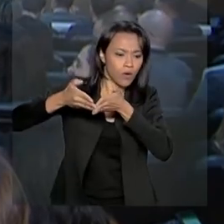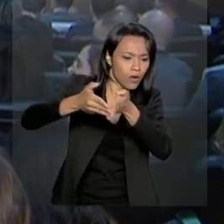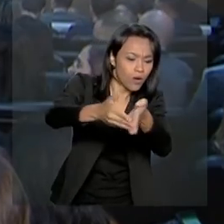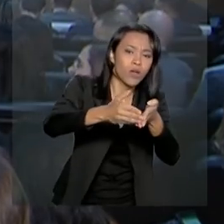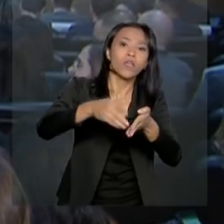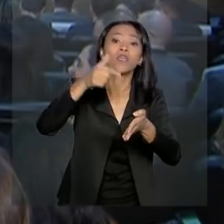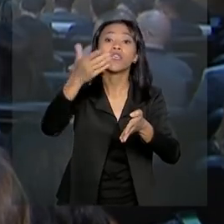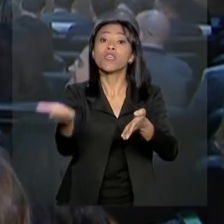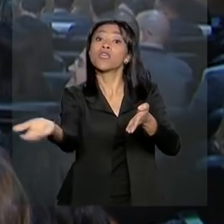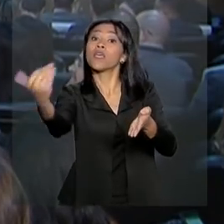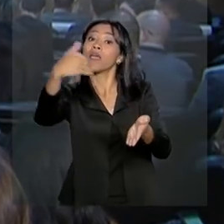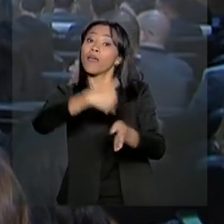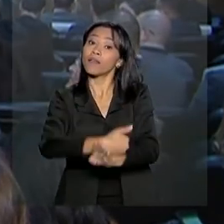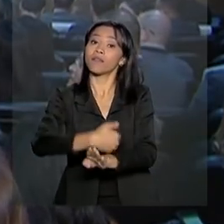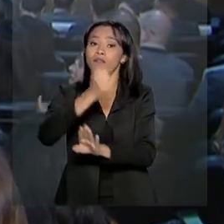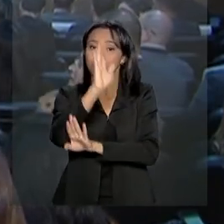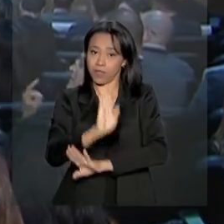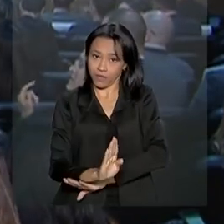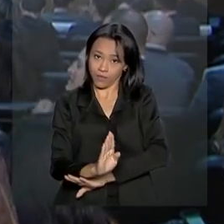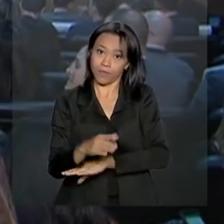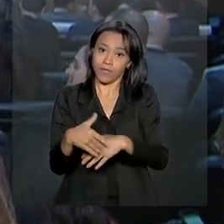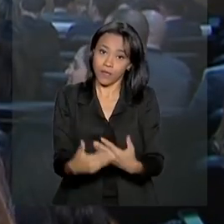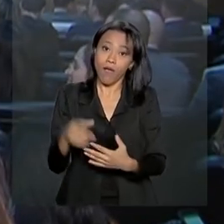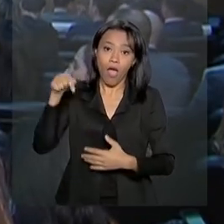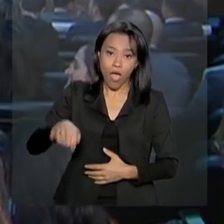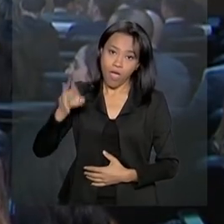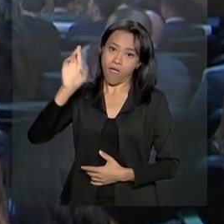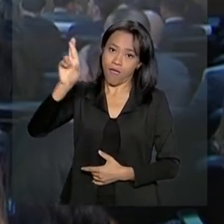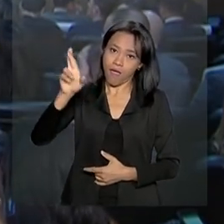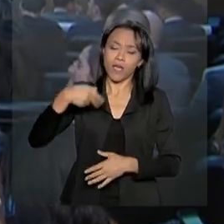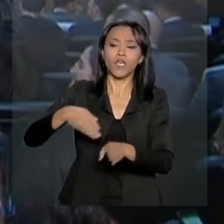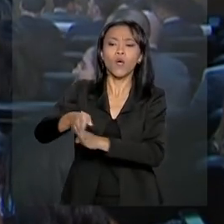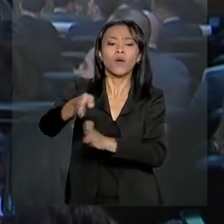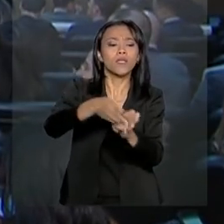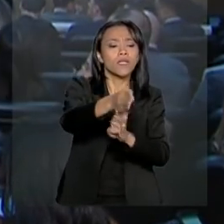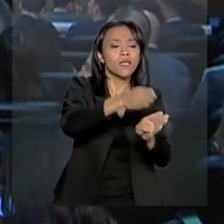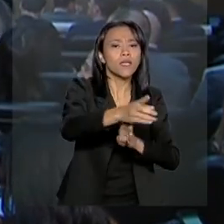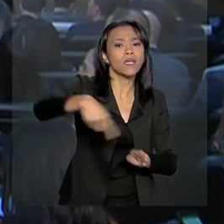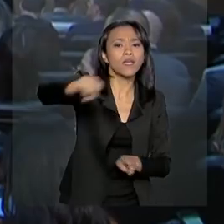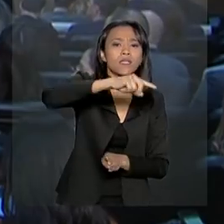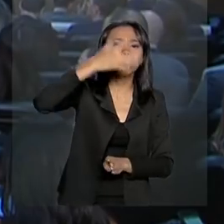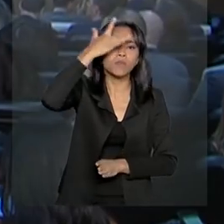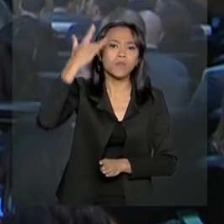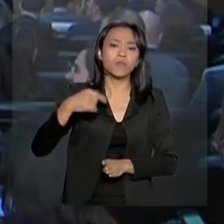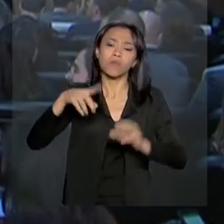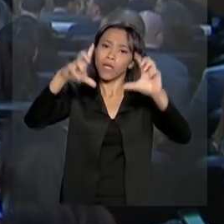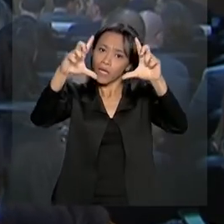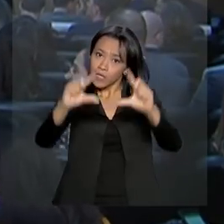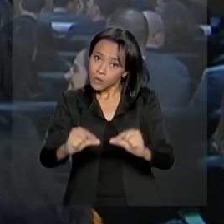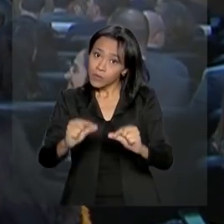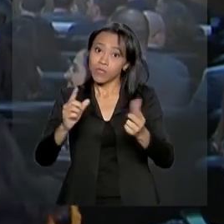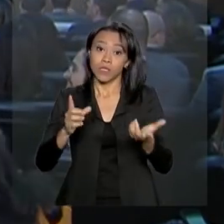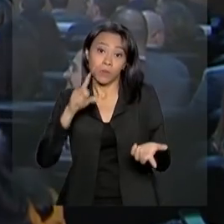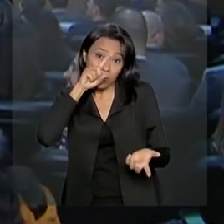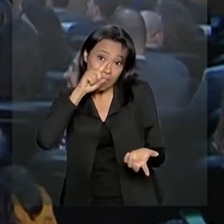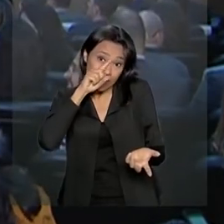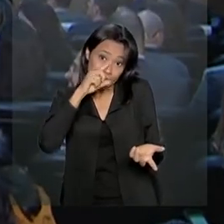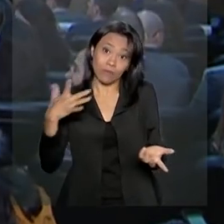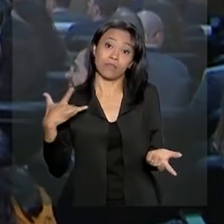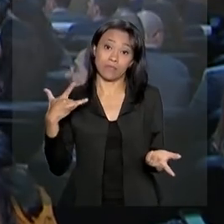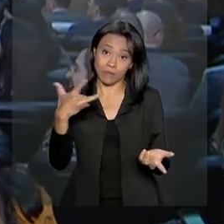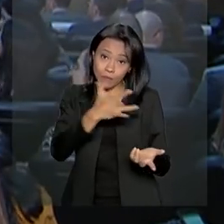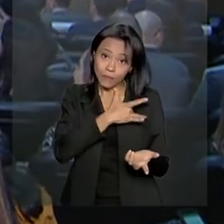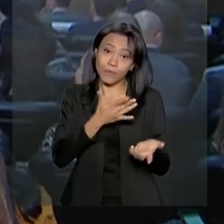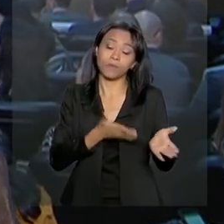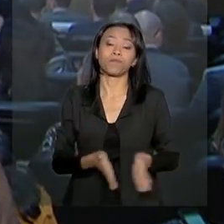de outros países. É a Anvisa também que orienta os viajantes aí para diminuir os riscos à saúde.